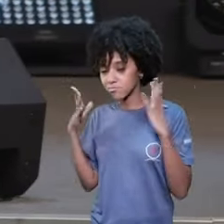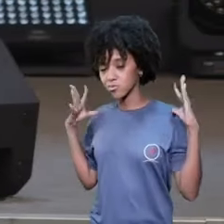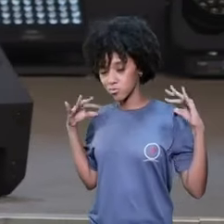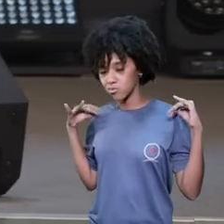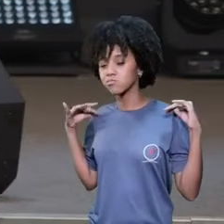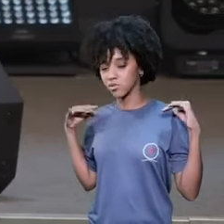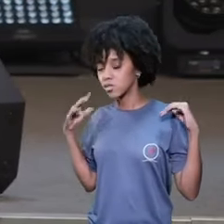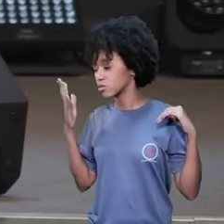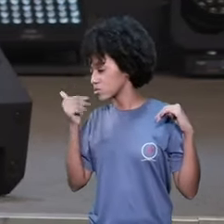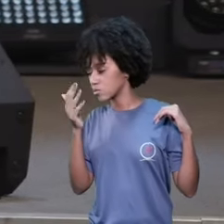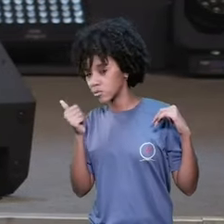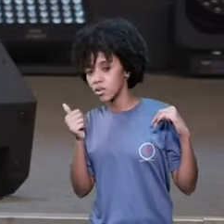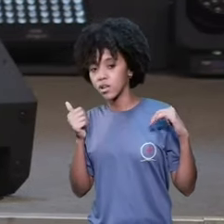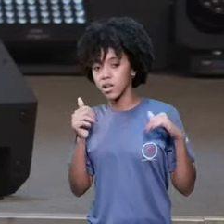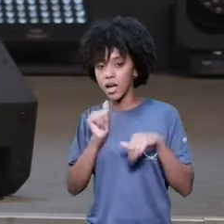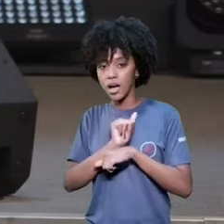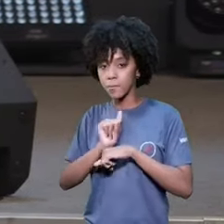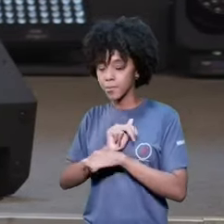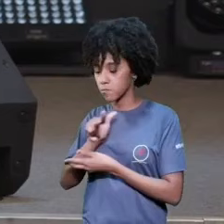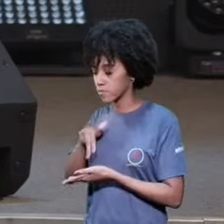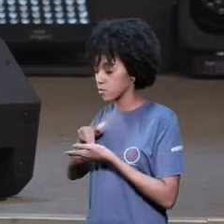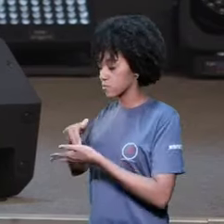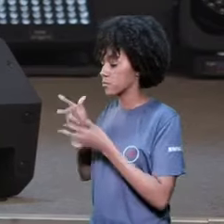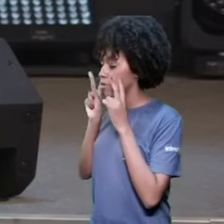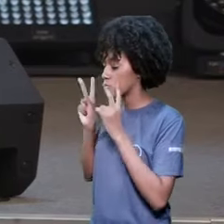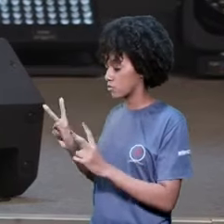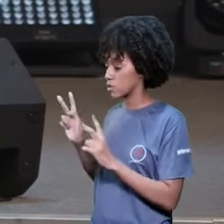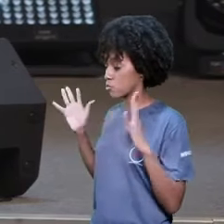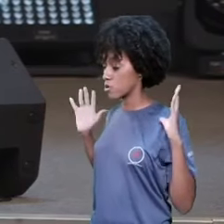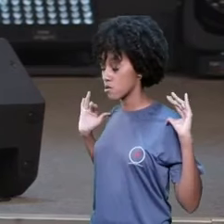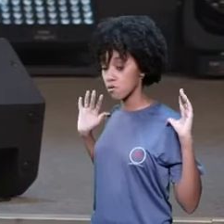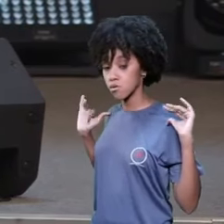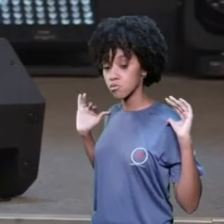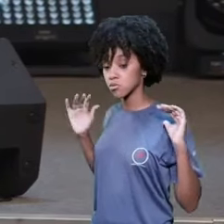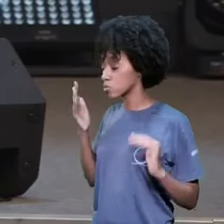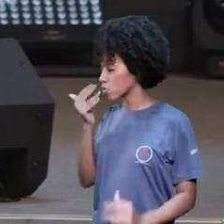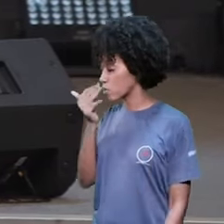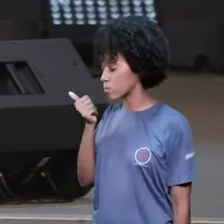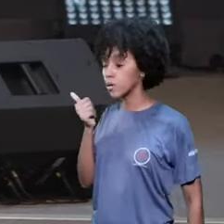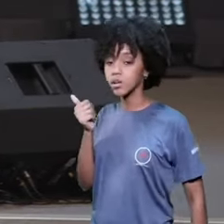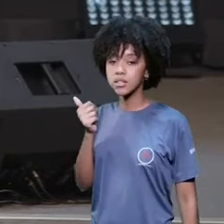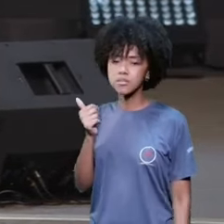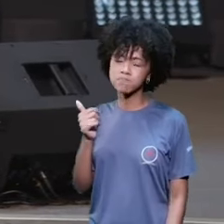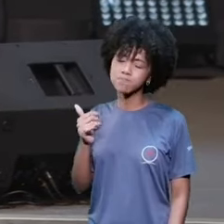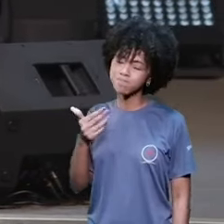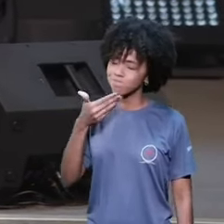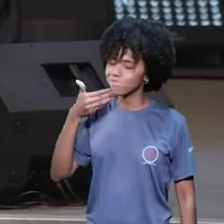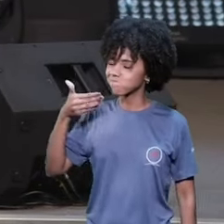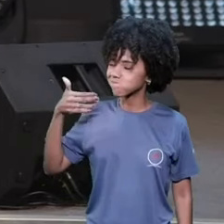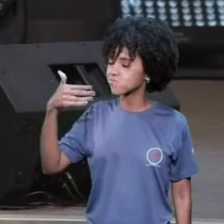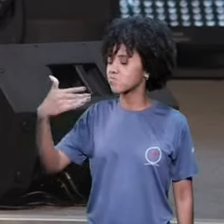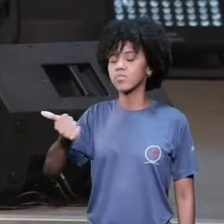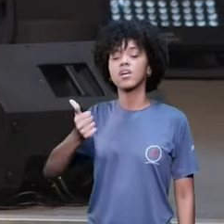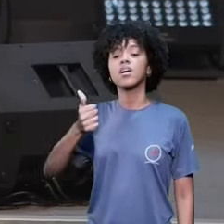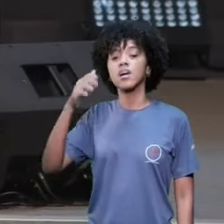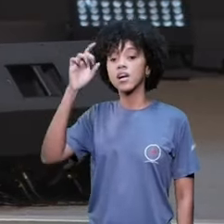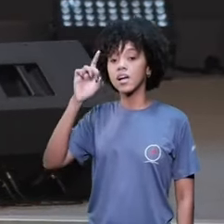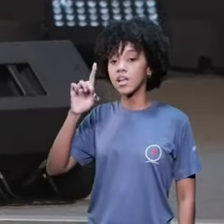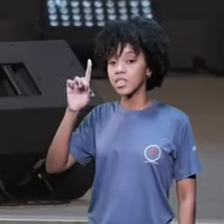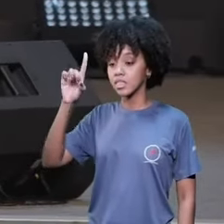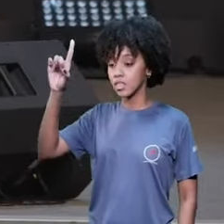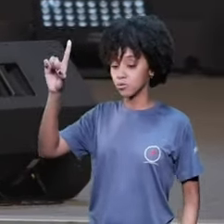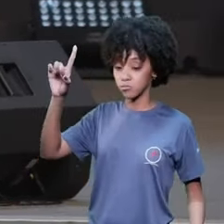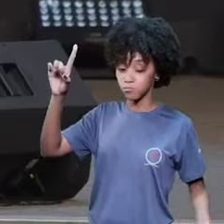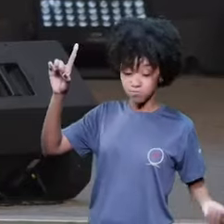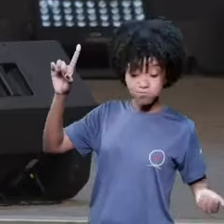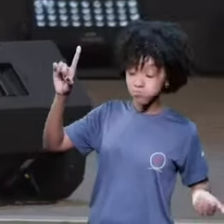está de pé, vendo os anjos comendo. Que privilégio eu poder entregar algo para Deus e na íntegra, na